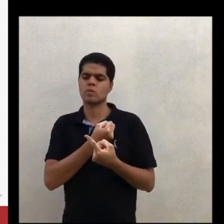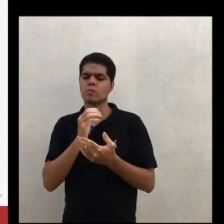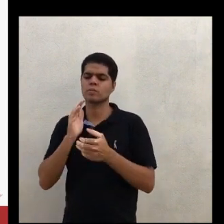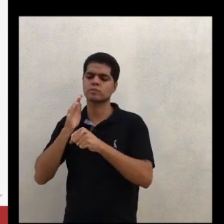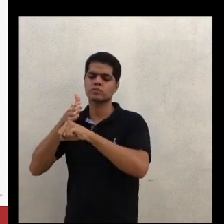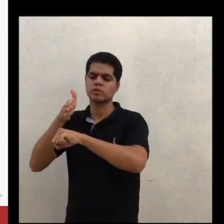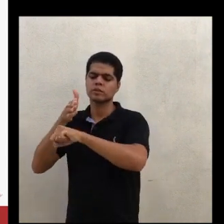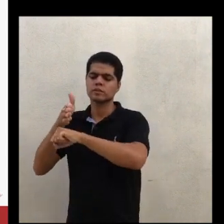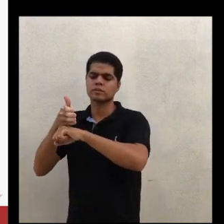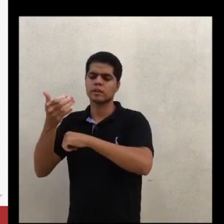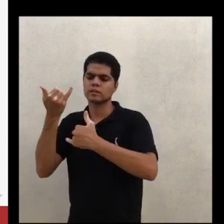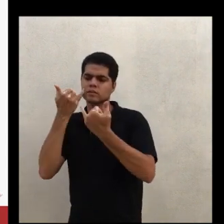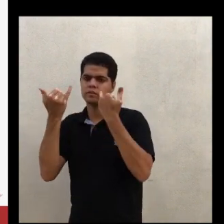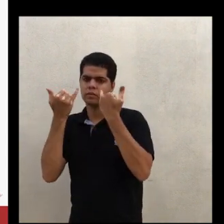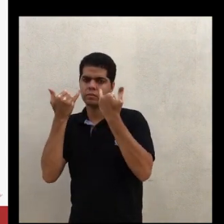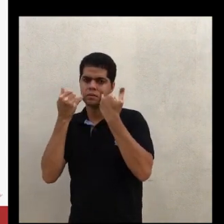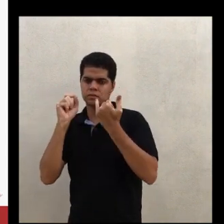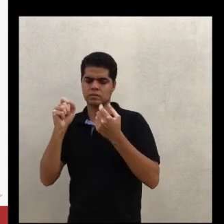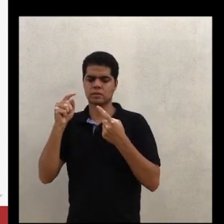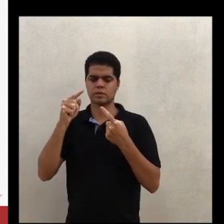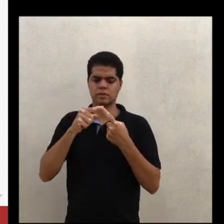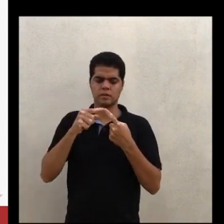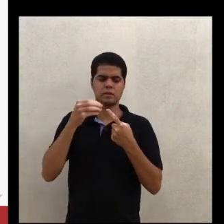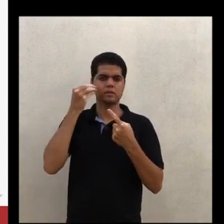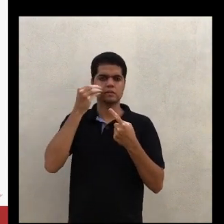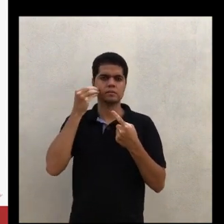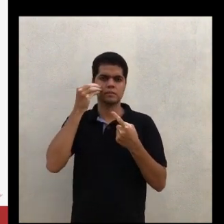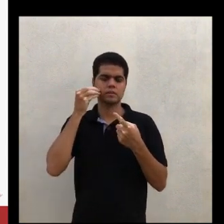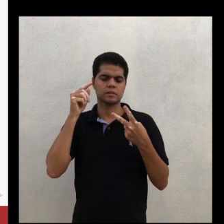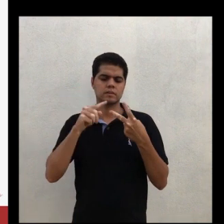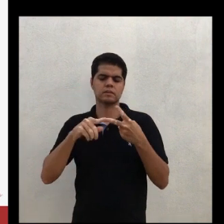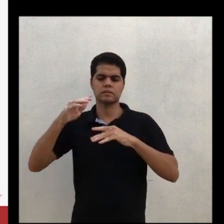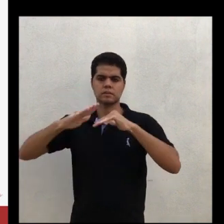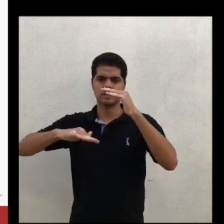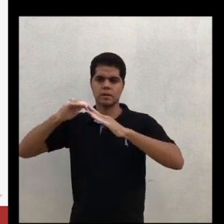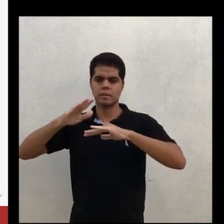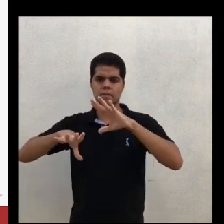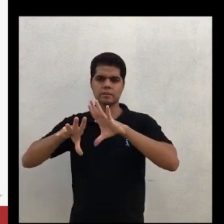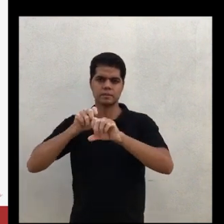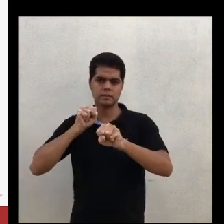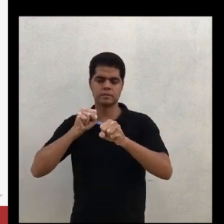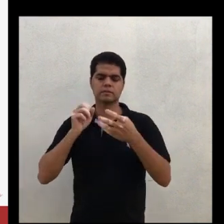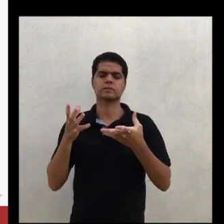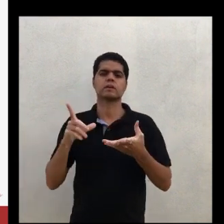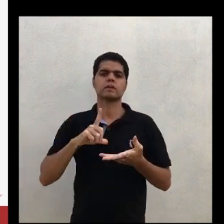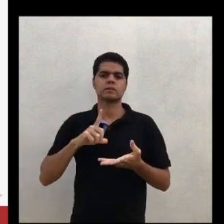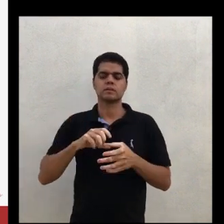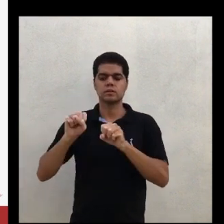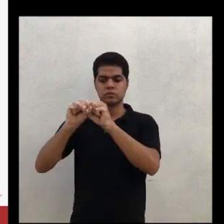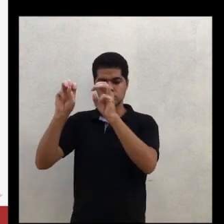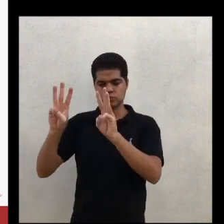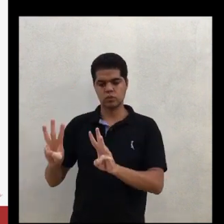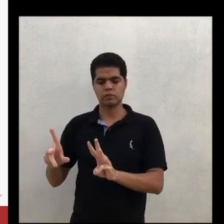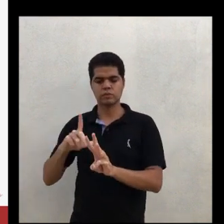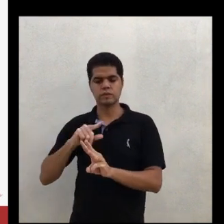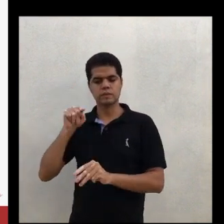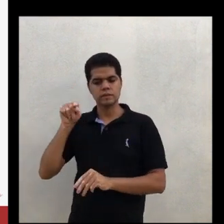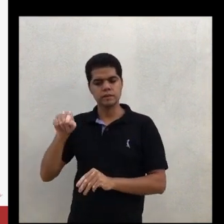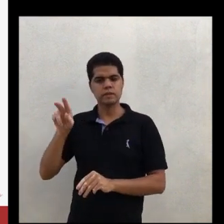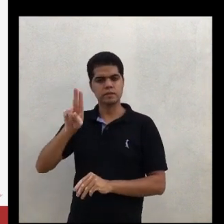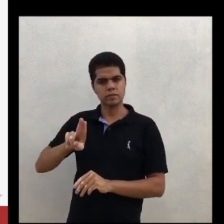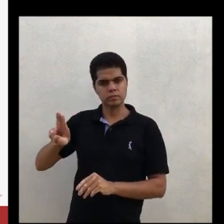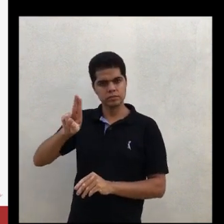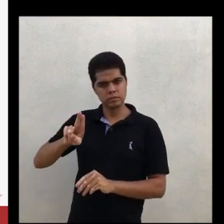capacitação. Aqui nesse software JFuzzy Logic, né, ou JFuzzy Logic, essas são variáveis